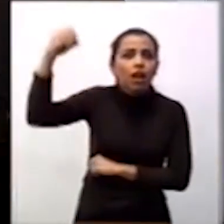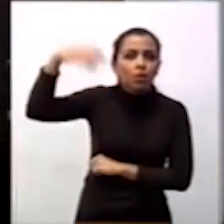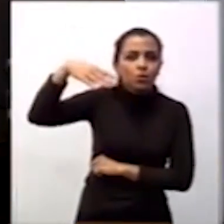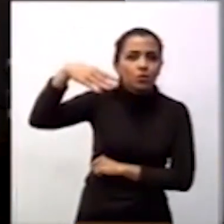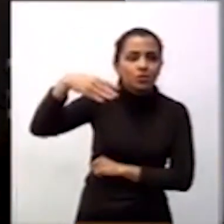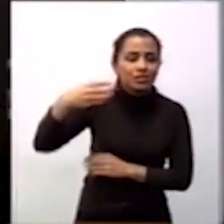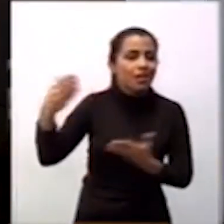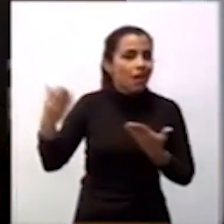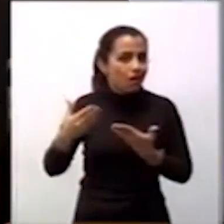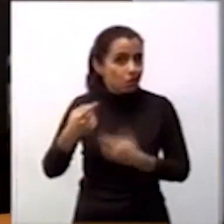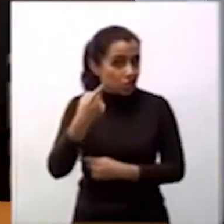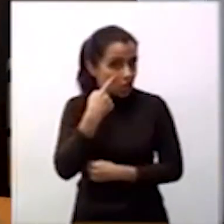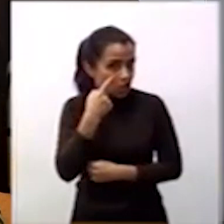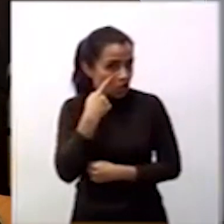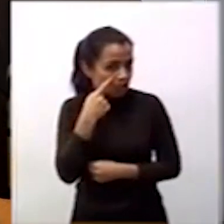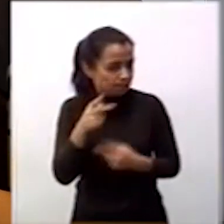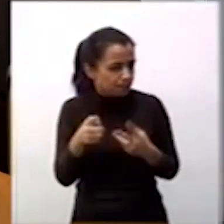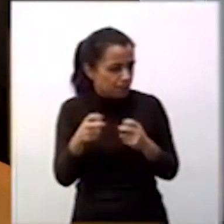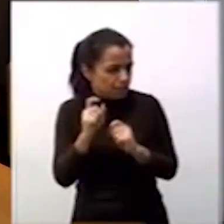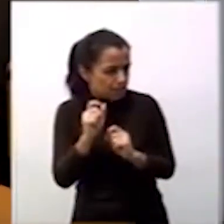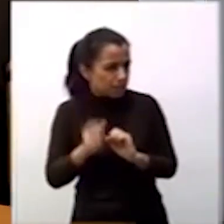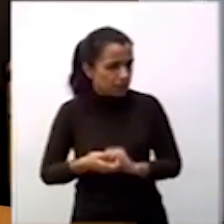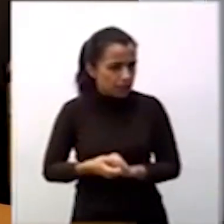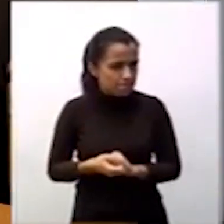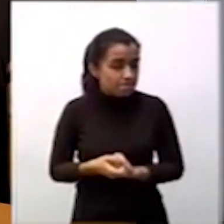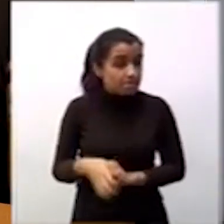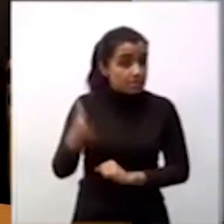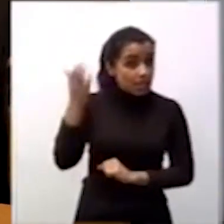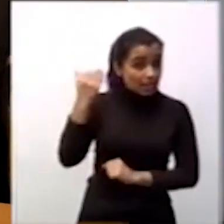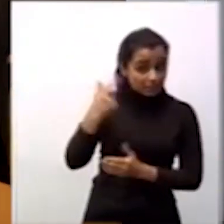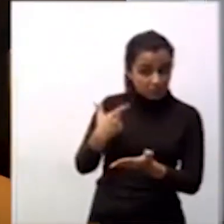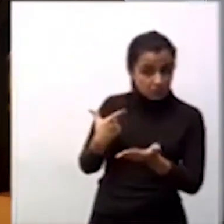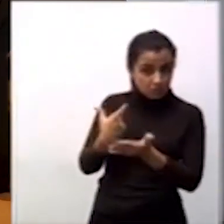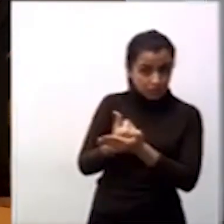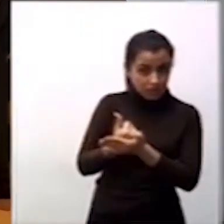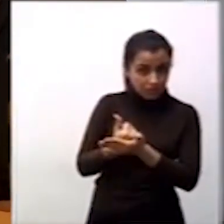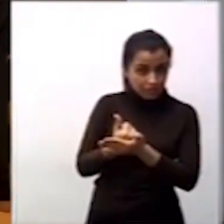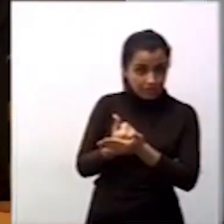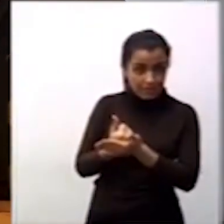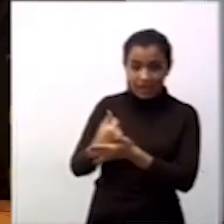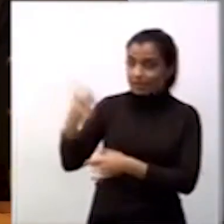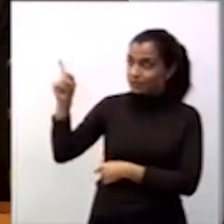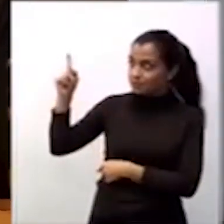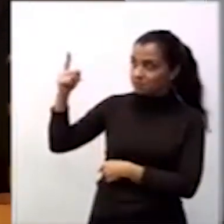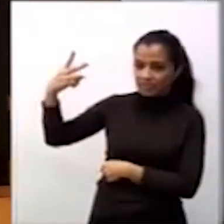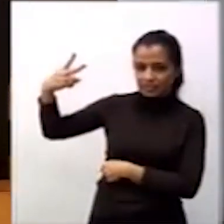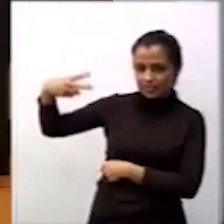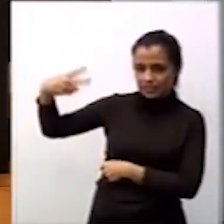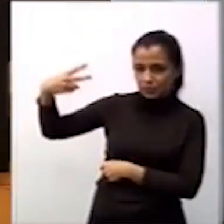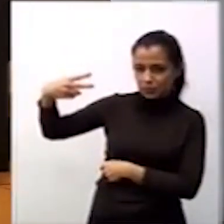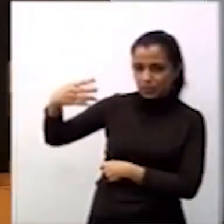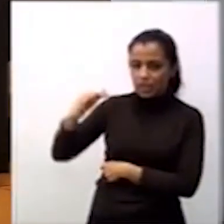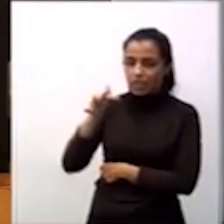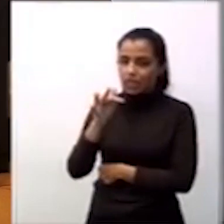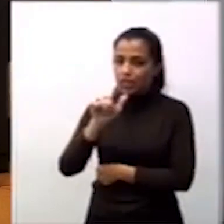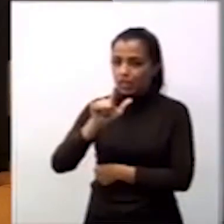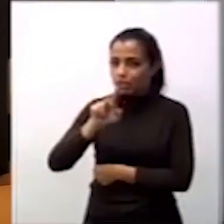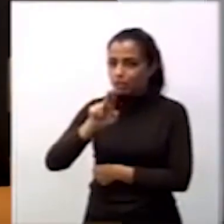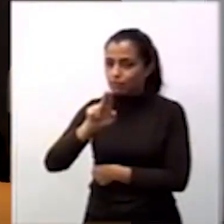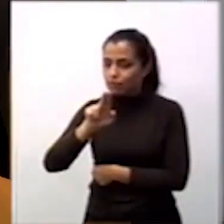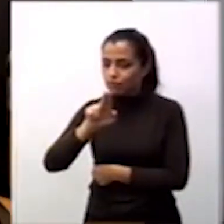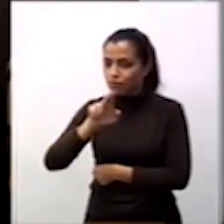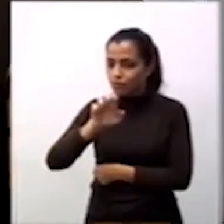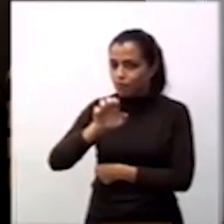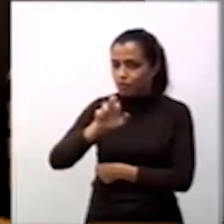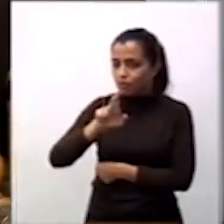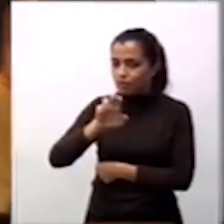você vai reparar uma coisa também. Quando você comprava lâmpada fluorescente, normalmente na lâmpada fluorescente vinha comparado com incandescente.